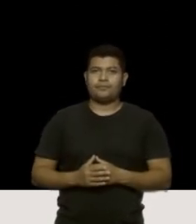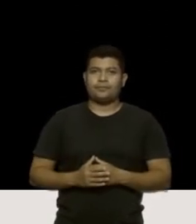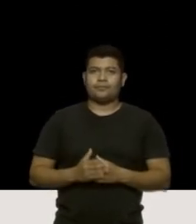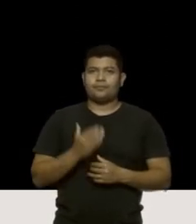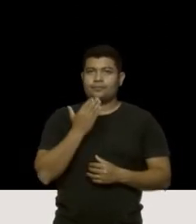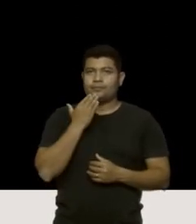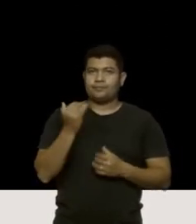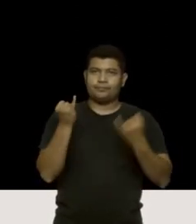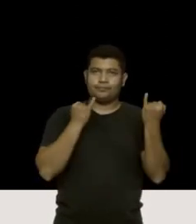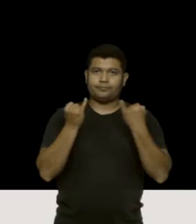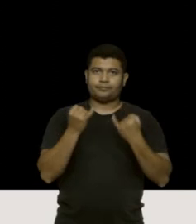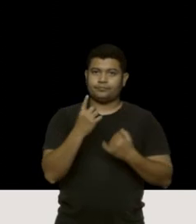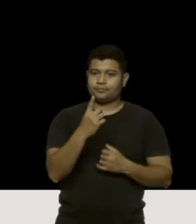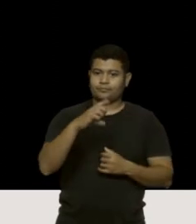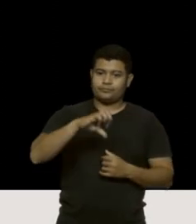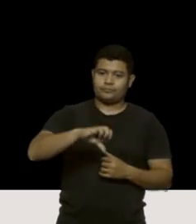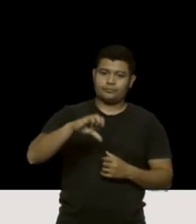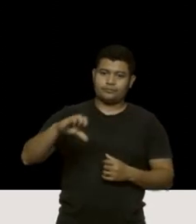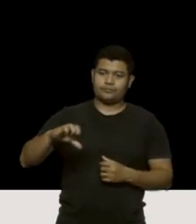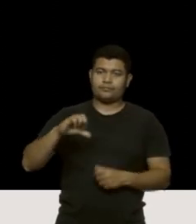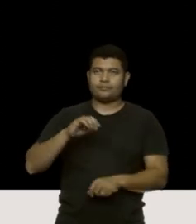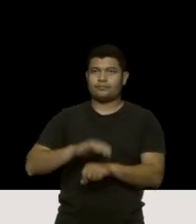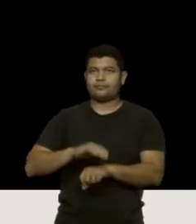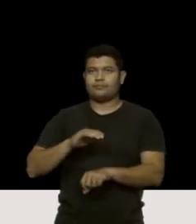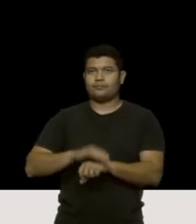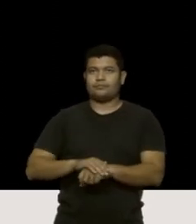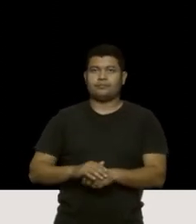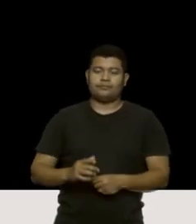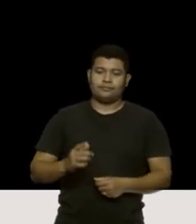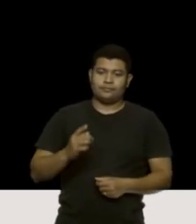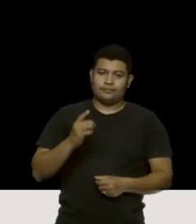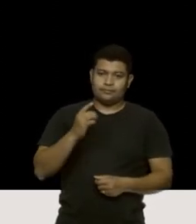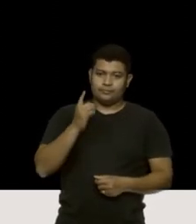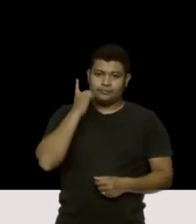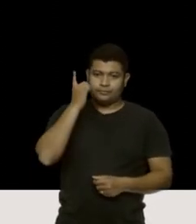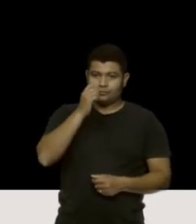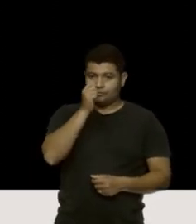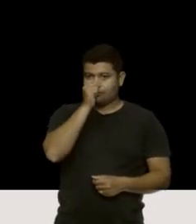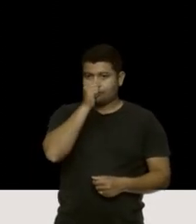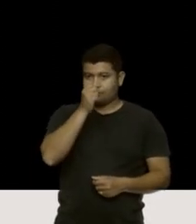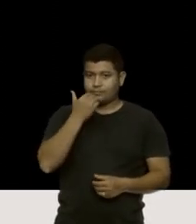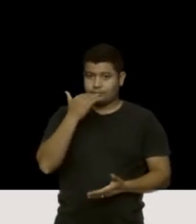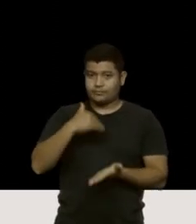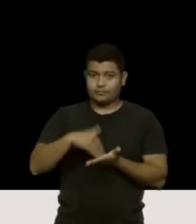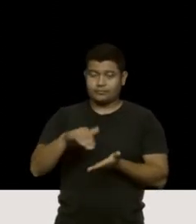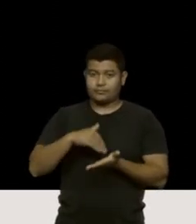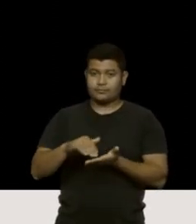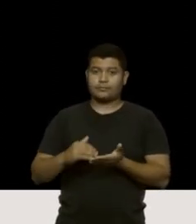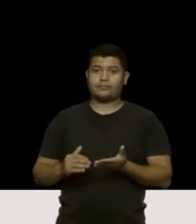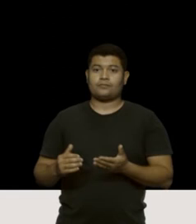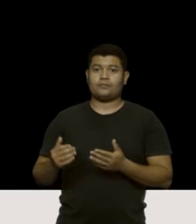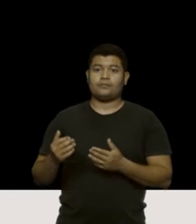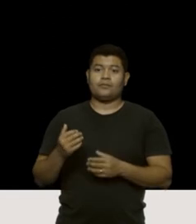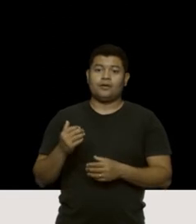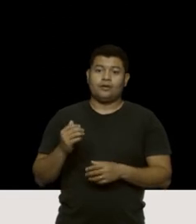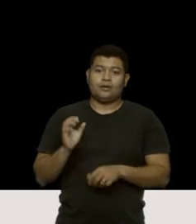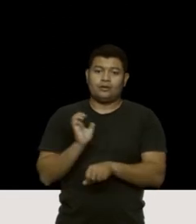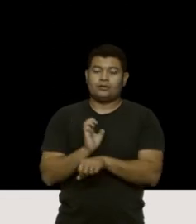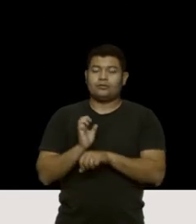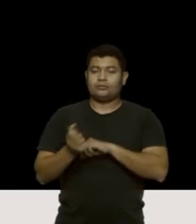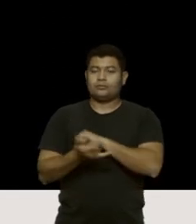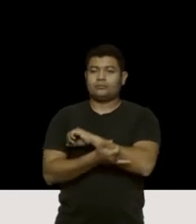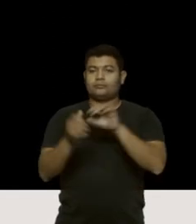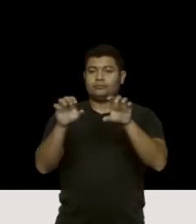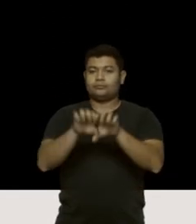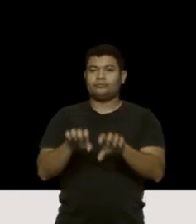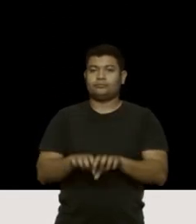Pedido de informação 99, autor deputado João Amin, solicitando ao secretário de Estado da Infraestrutura